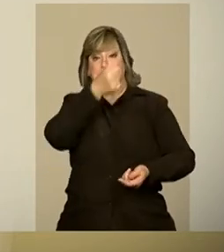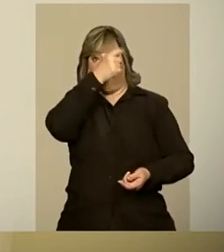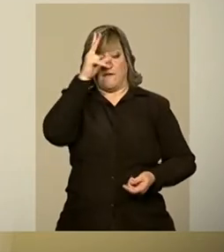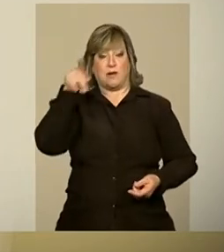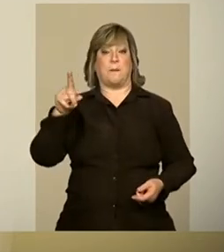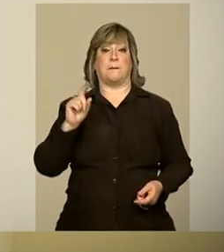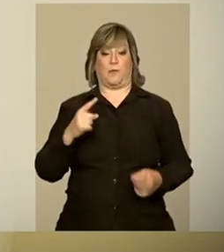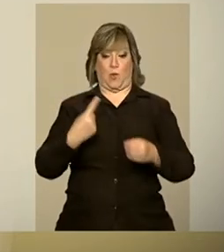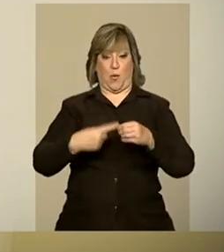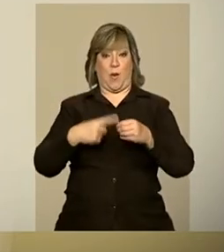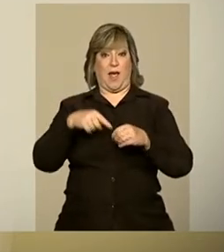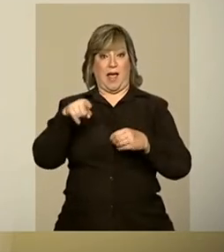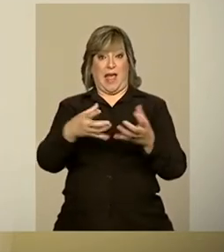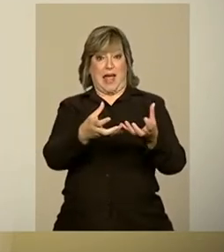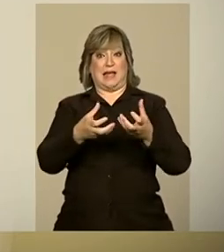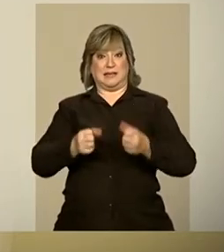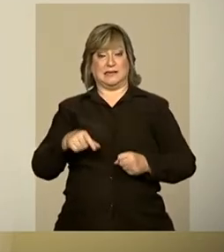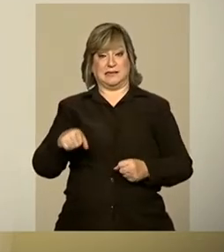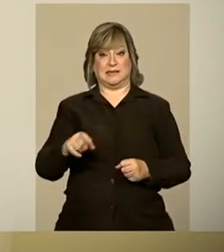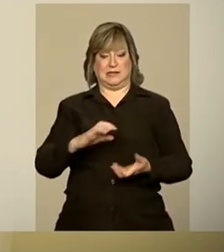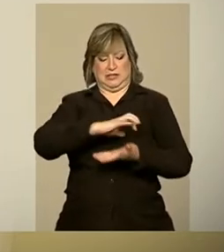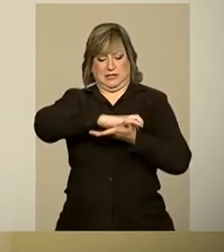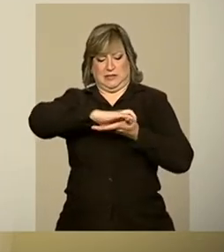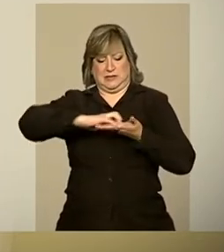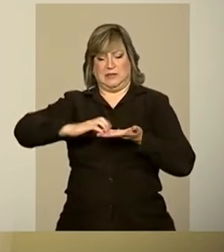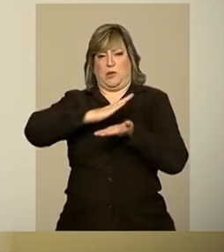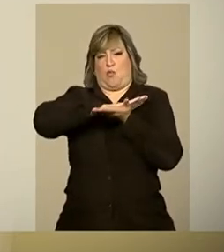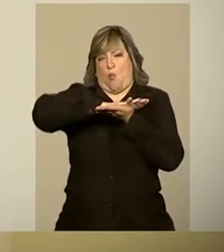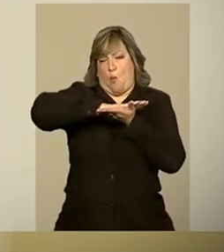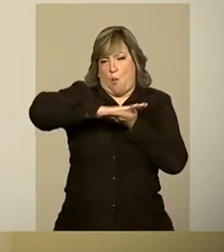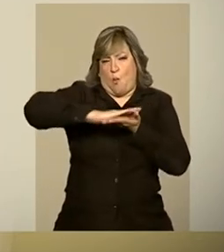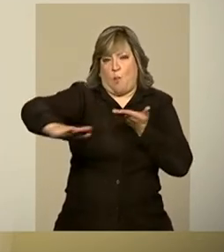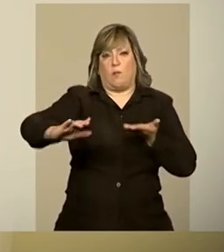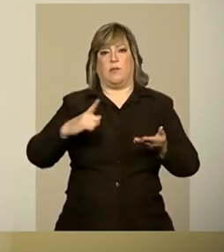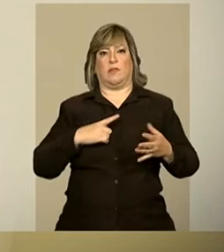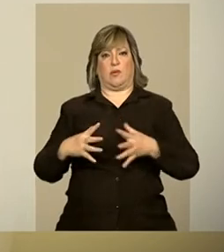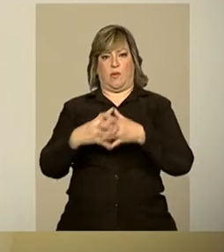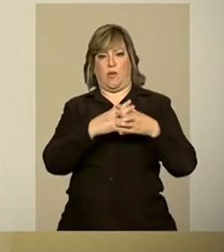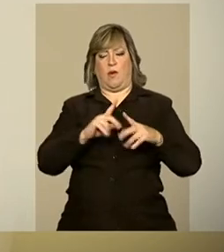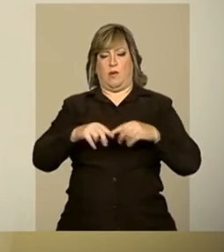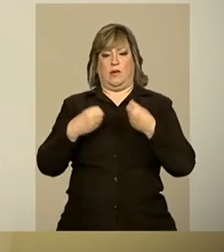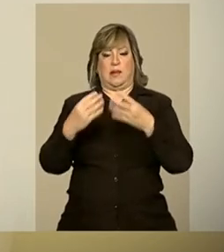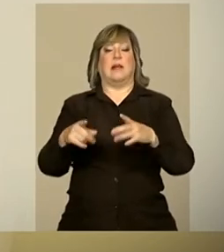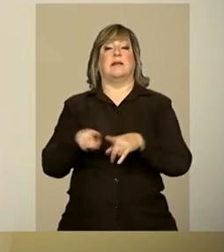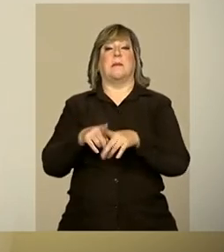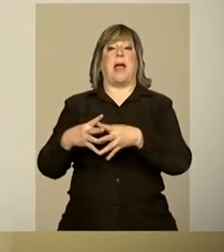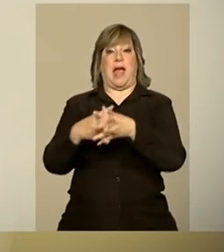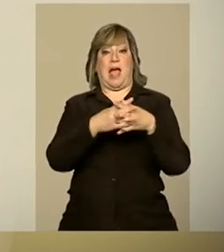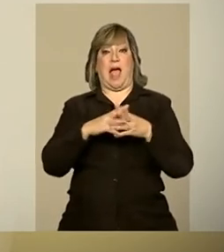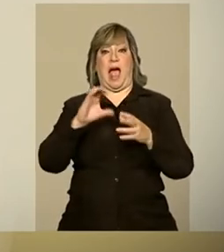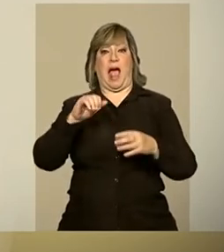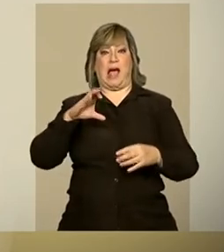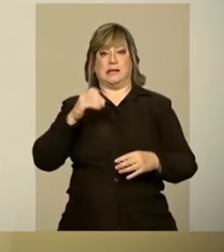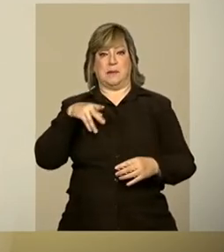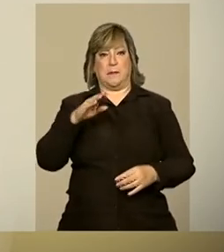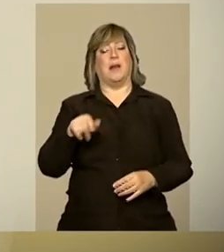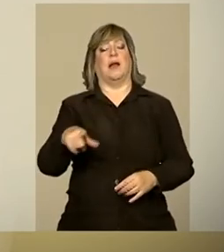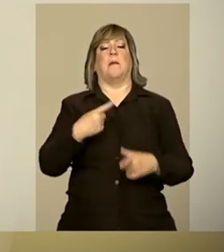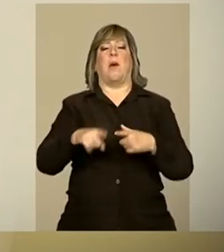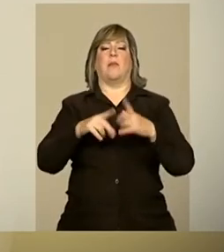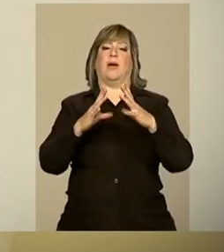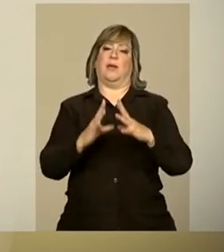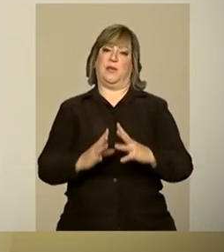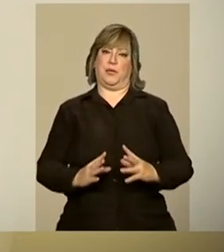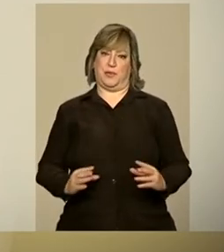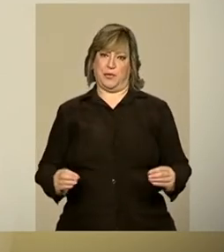Minas Novas recebeu a retroescavadeira, a moto niveladora e o caminhão caçamba, o problema começou a ser